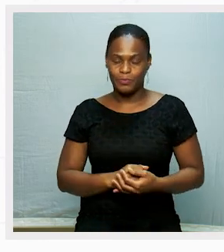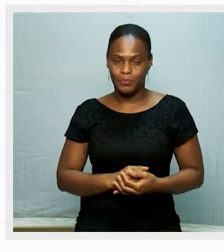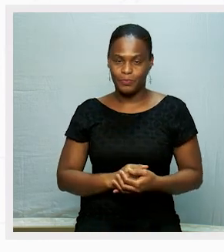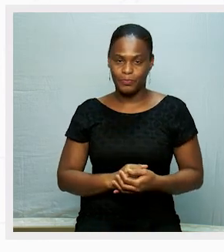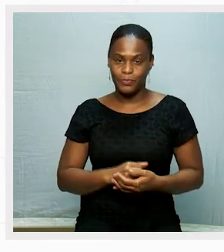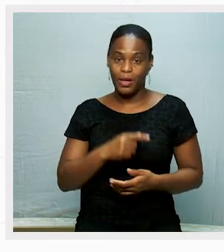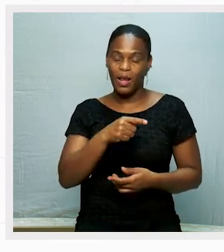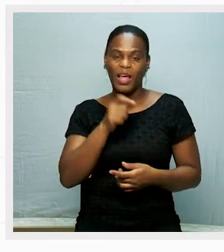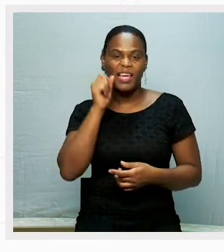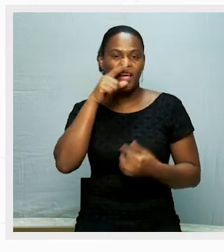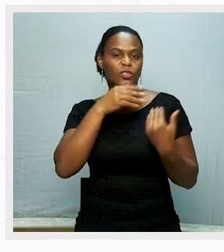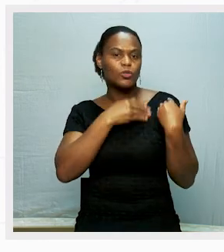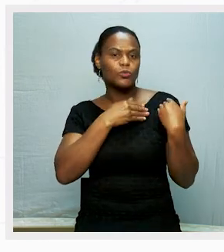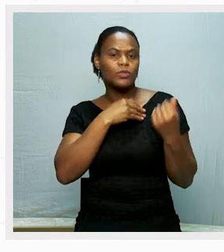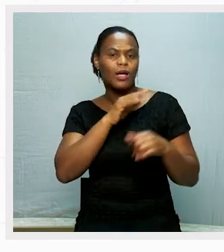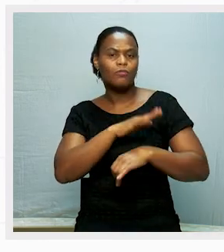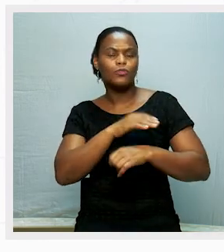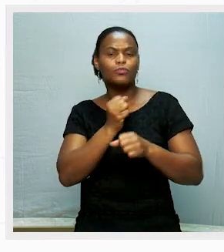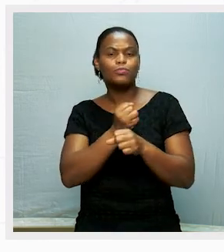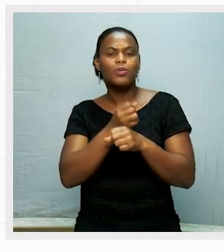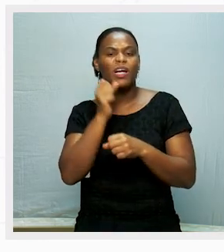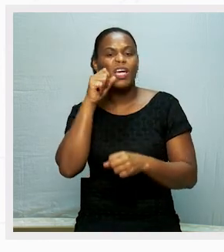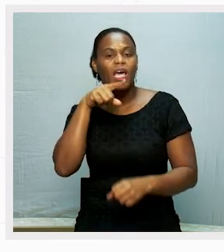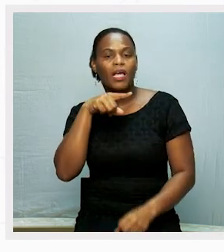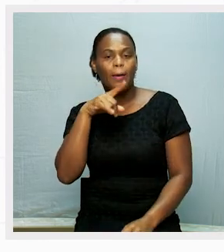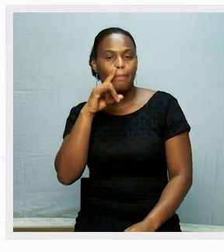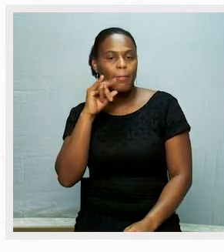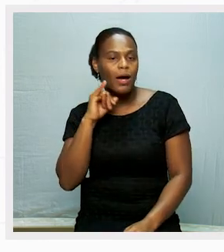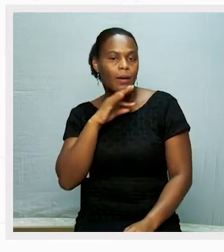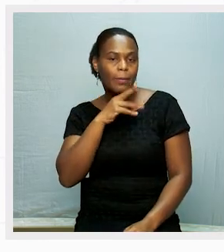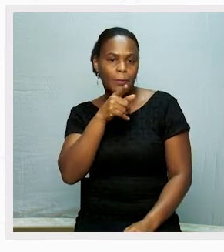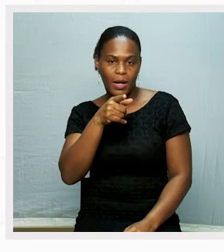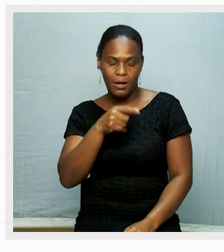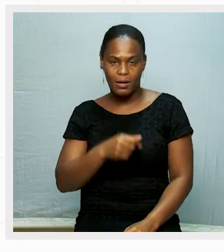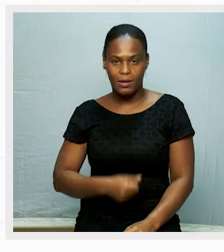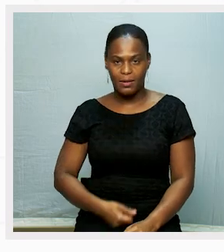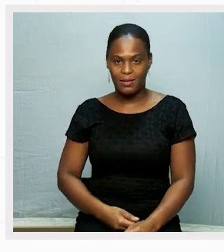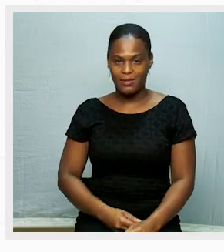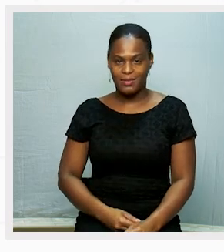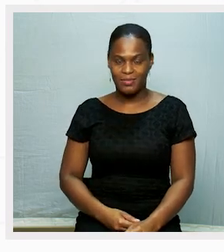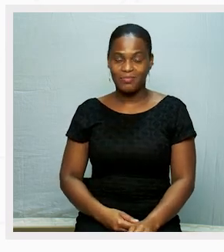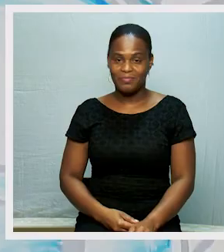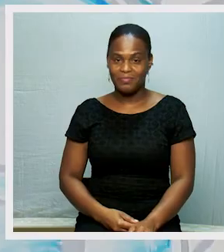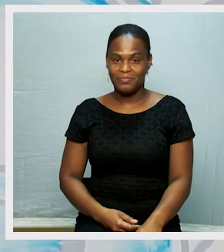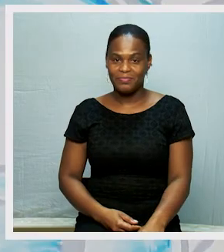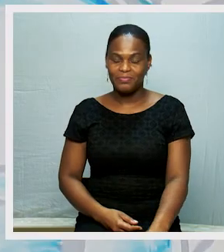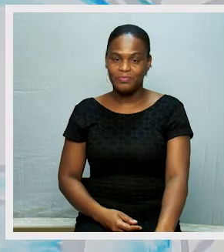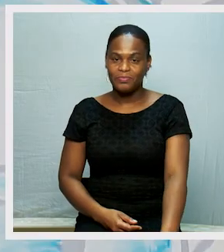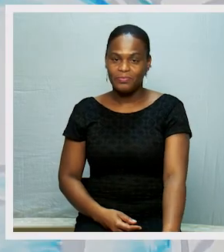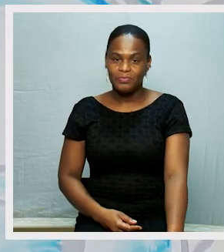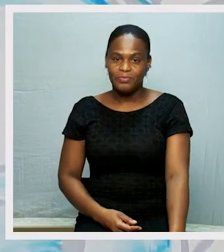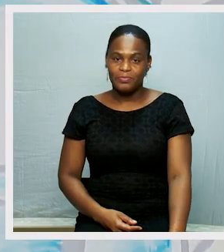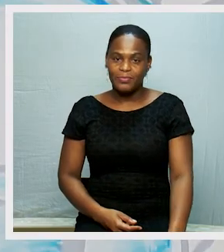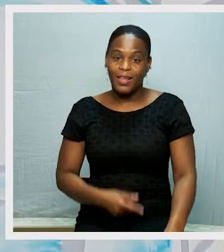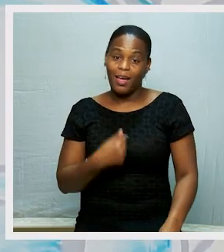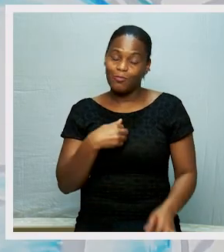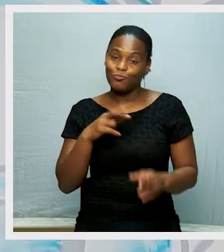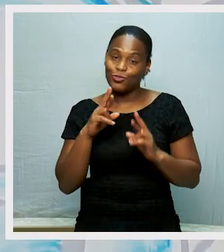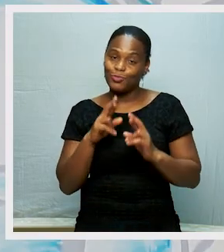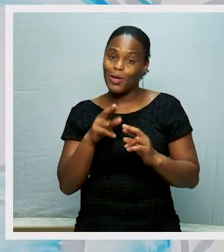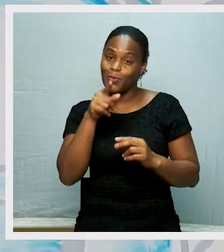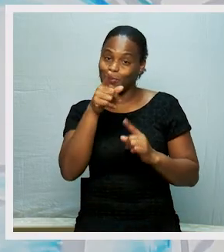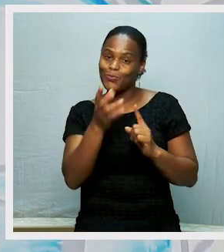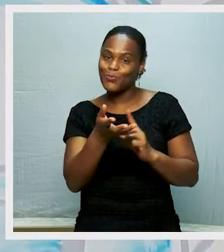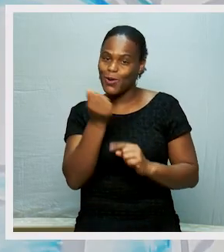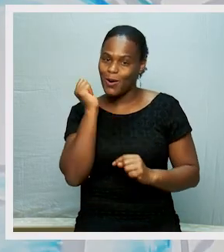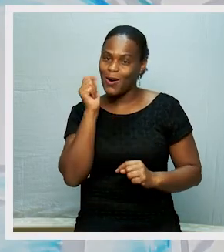filhos. Esta é a função dos pais, da mãe e do pai.